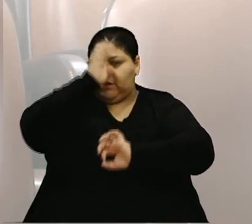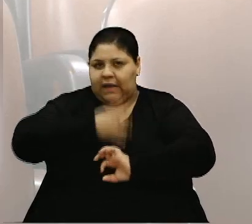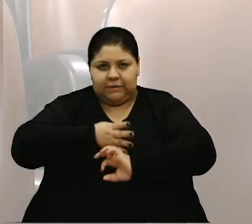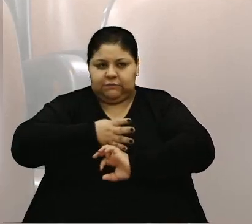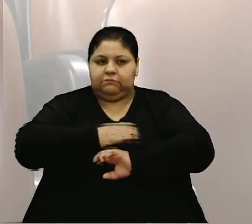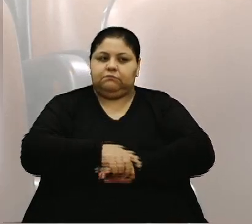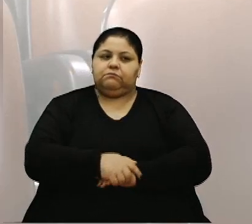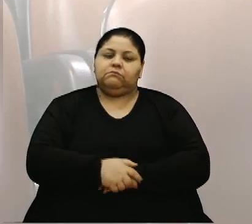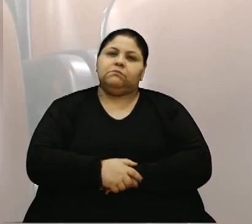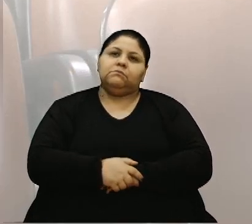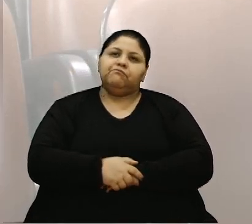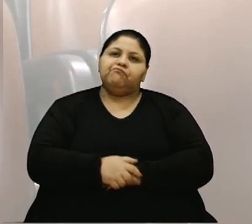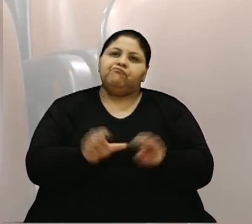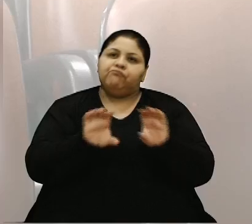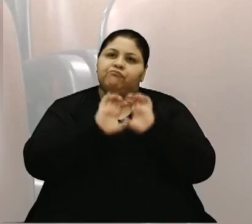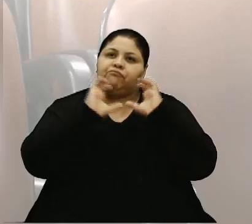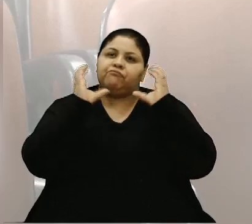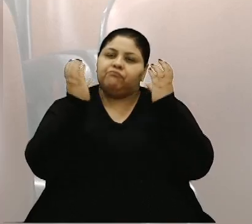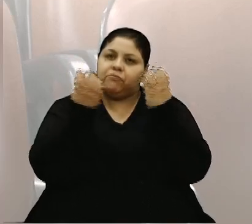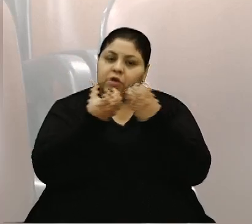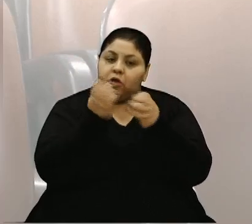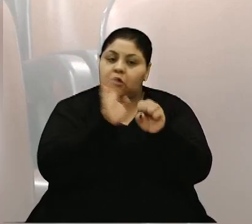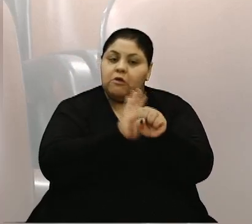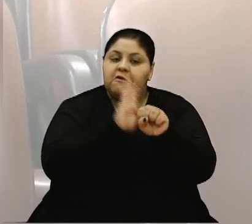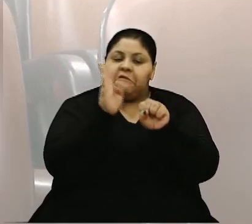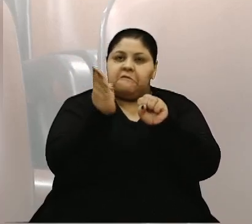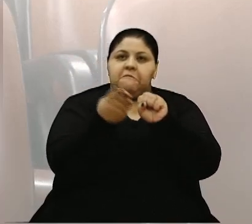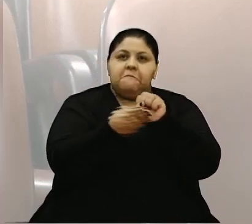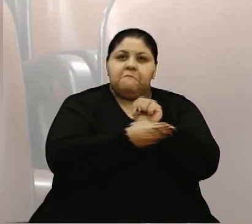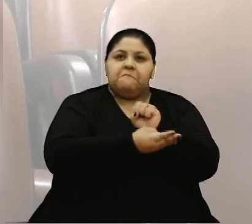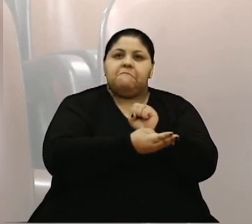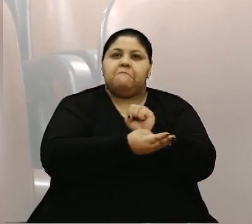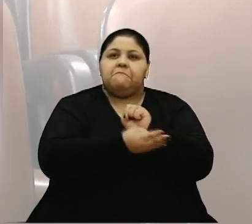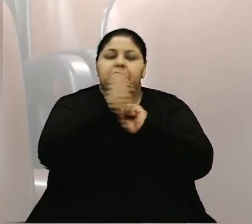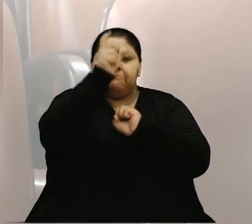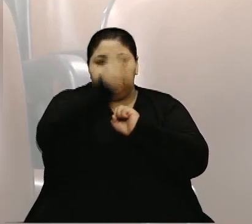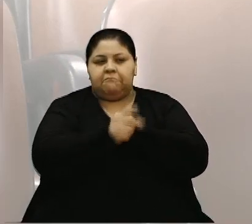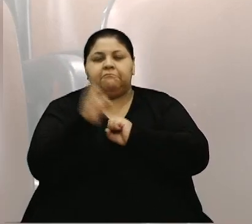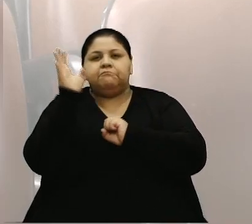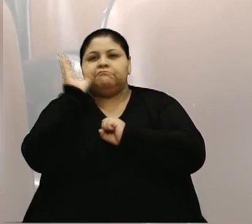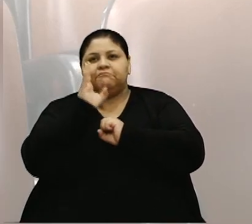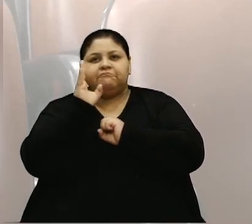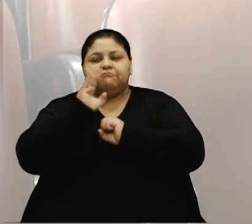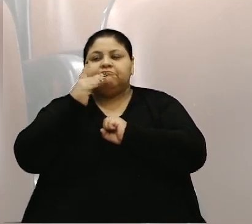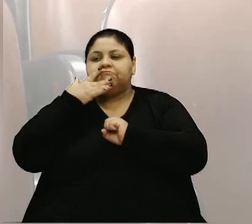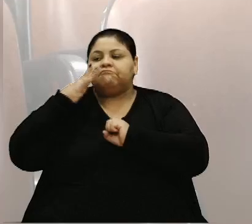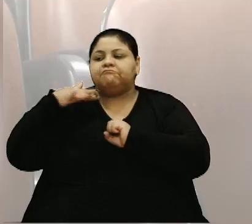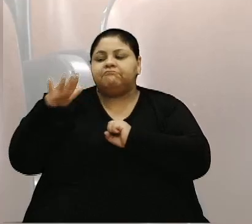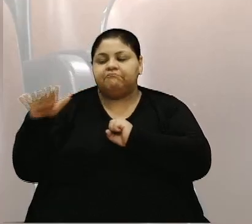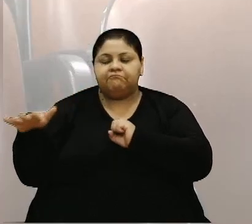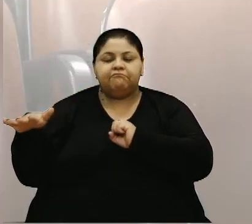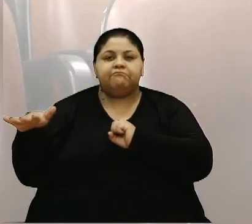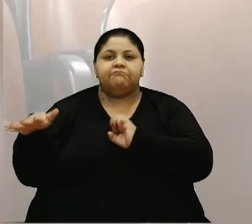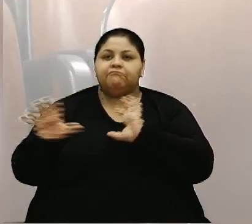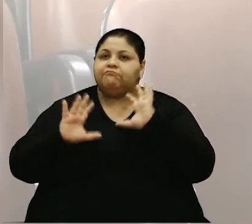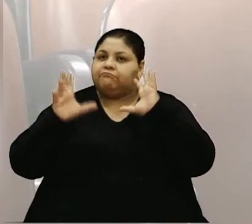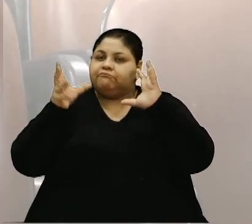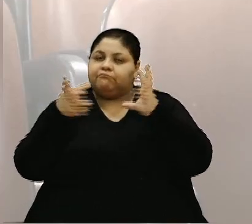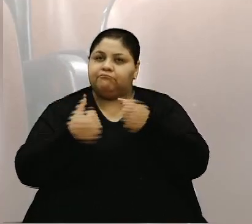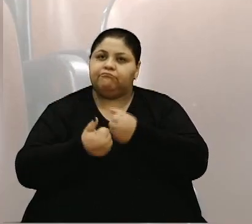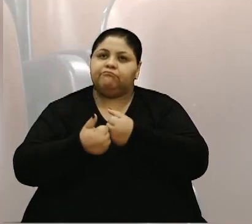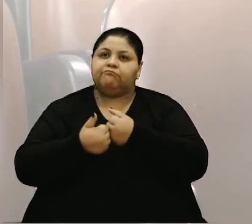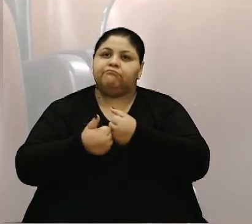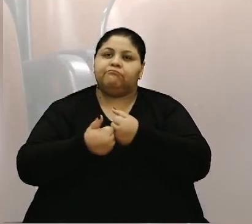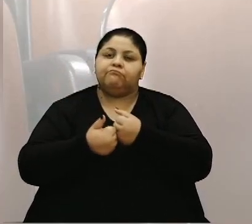E a comunidade do Campo da Serra, aquela comunidade gente boa, aquelas crianças gente boa, foram todos, deu